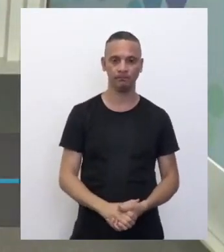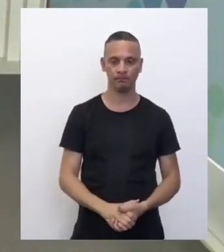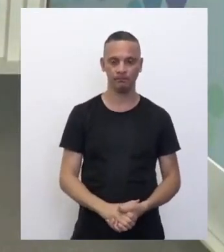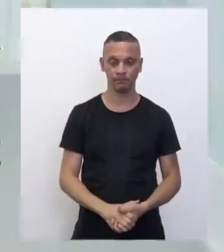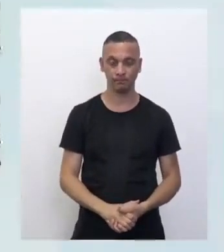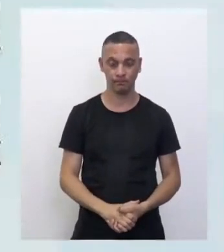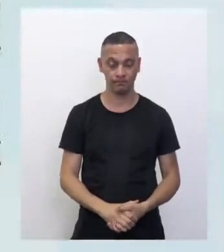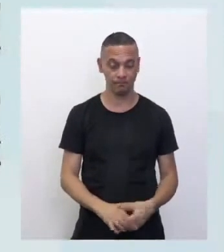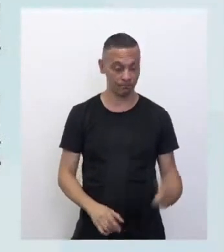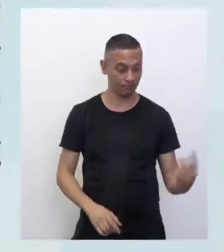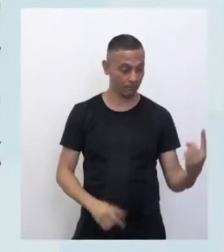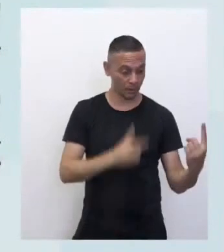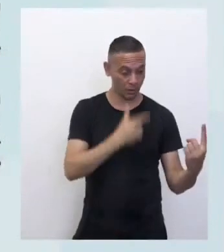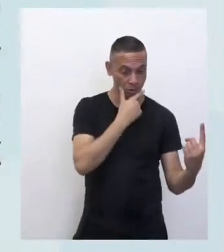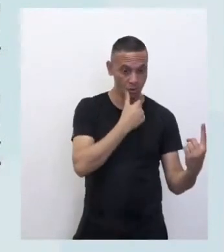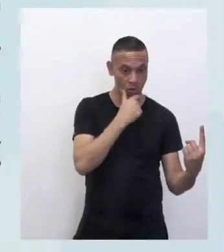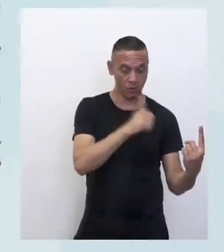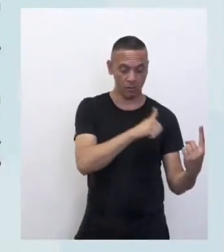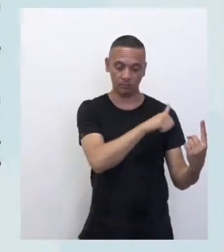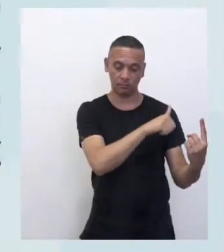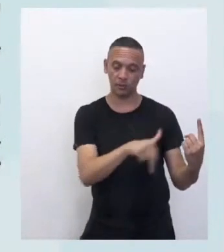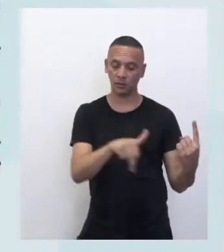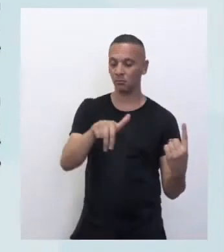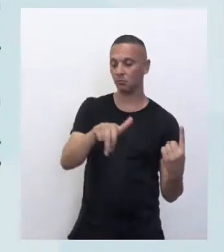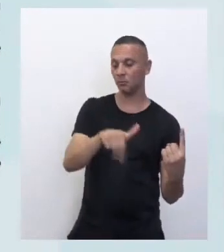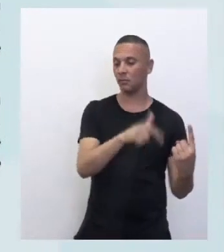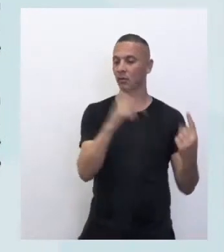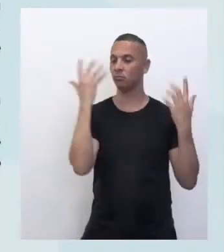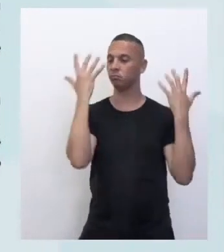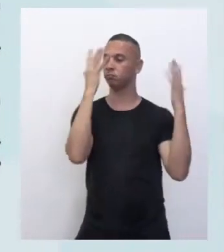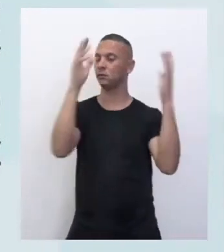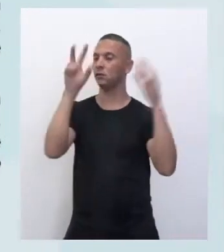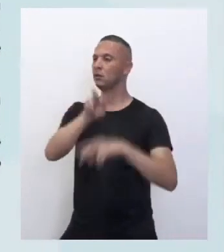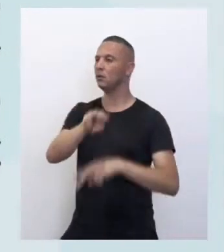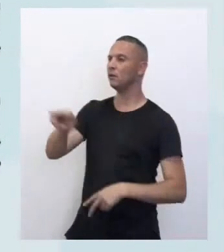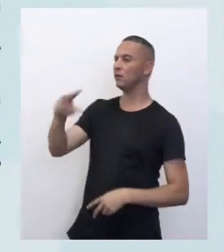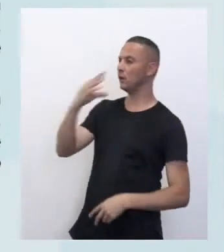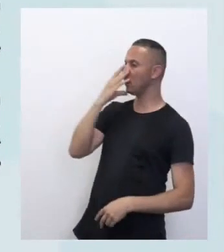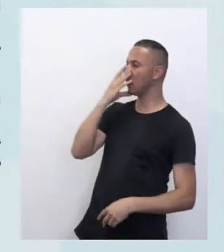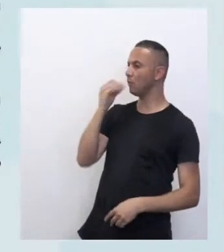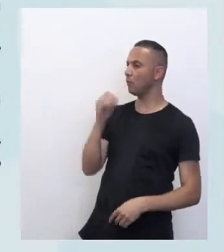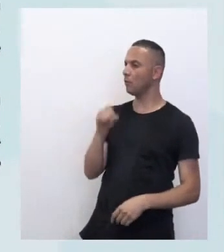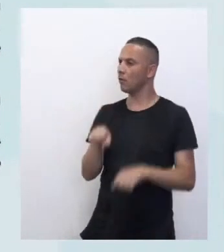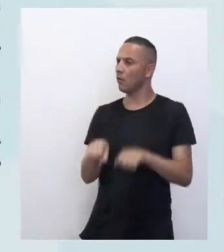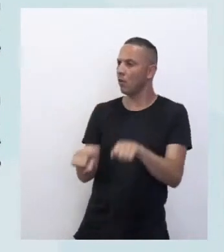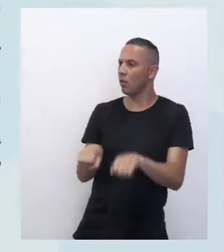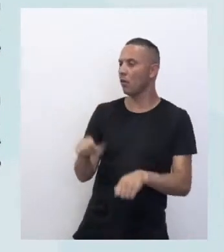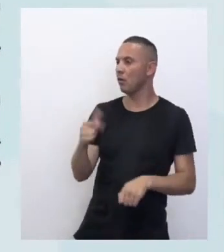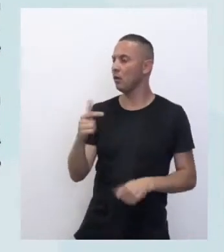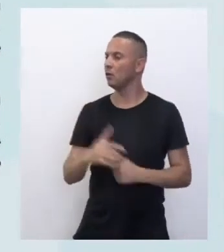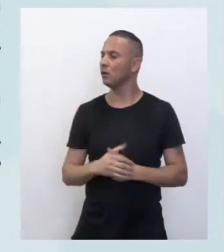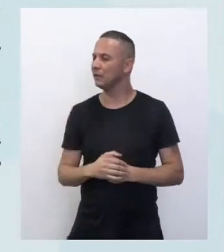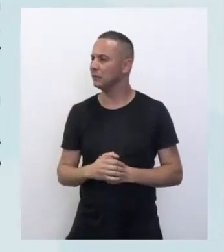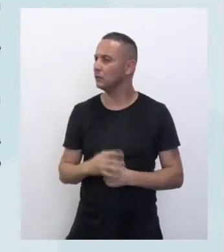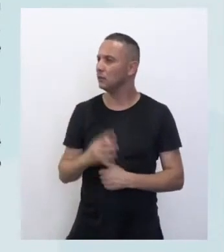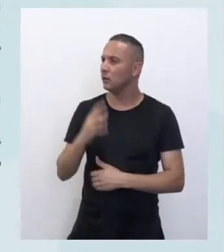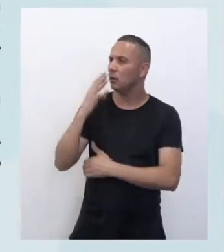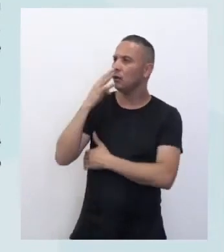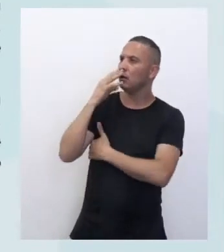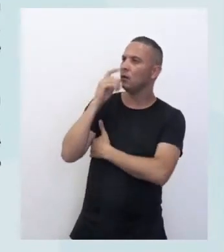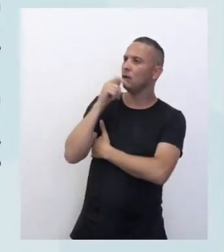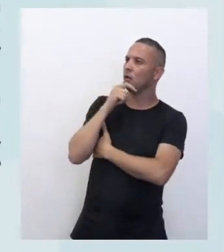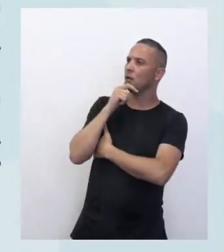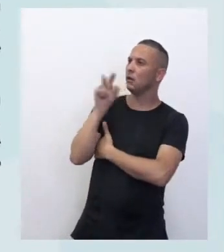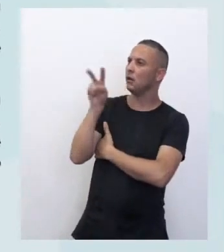Um homem que passava por uma floresta avistou uma raposa que não tinha as pernas, o que lhe causou admiração pelo